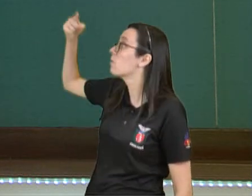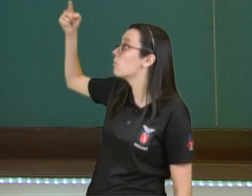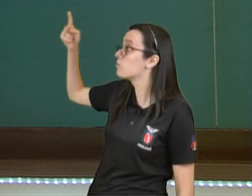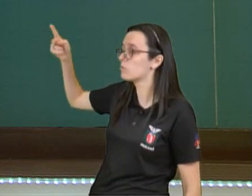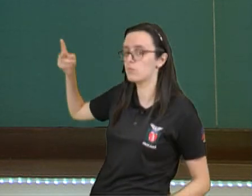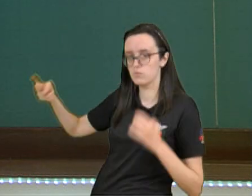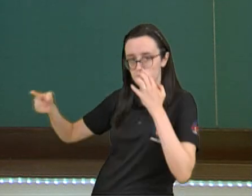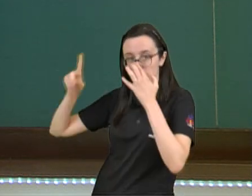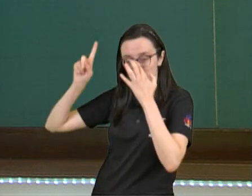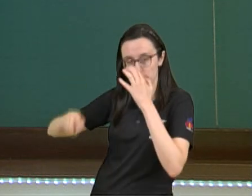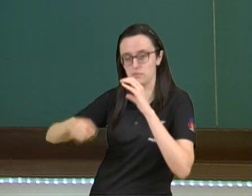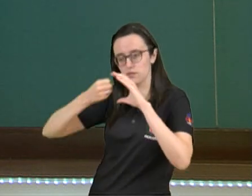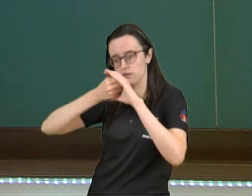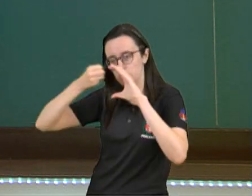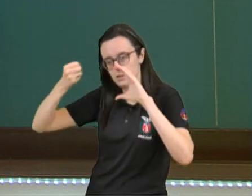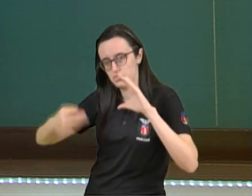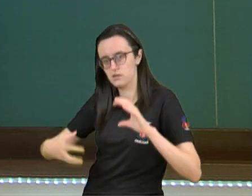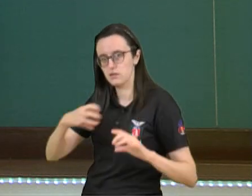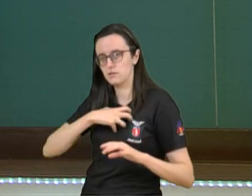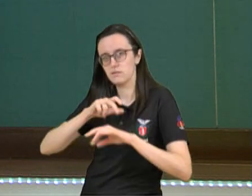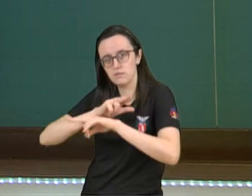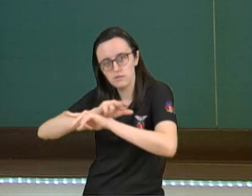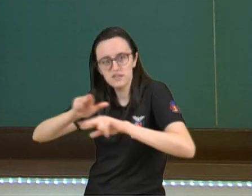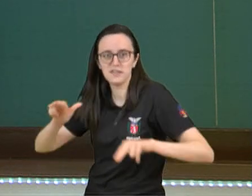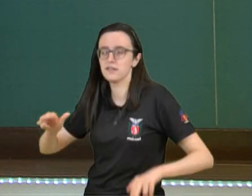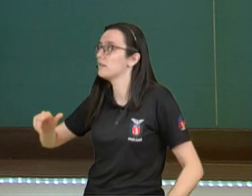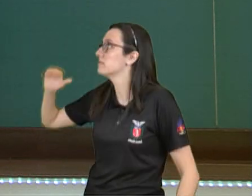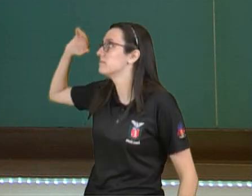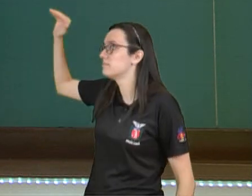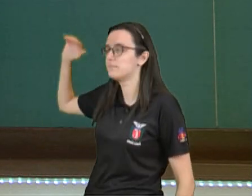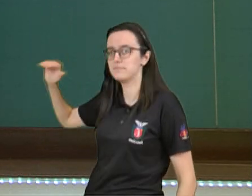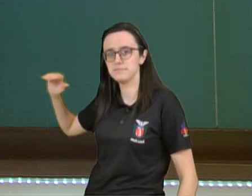com características em três,